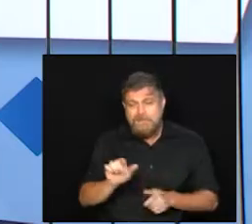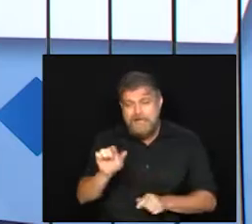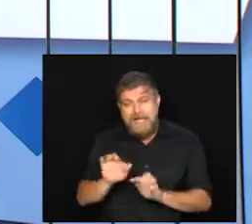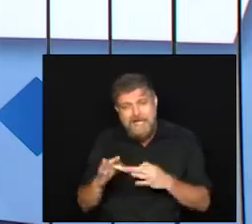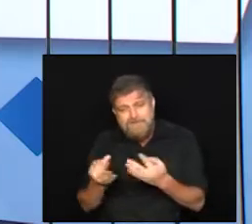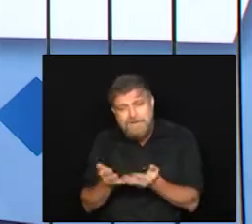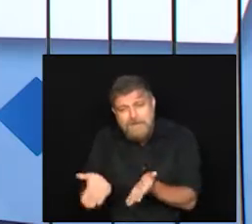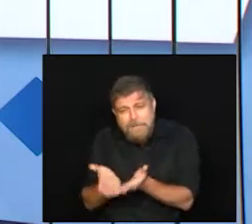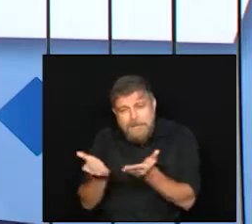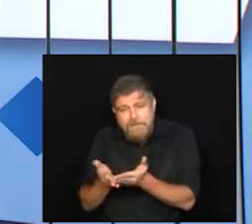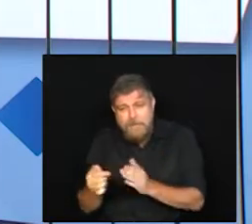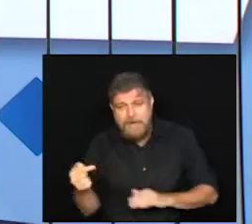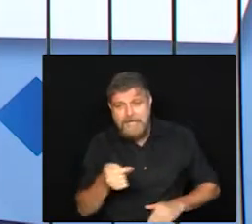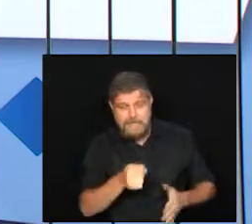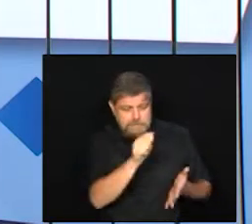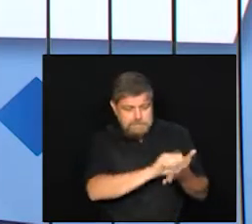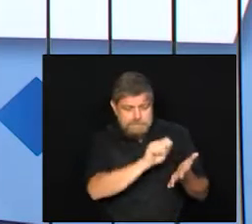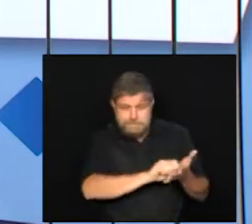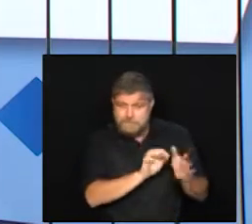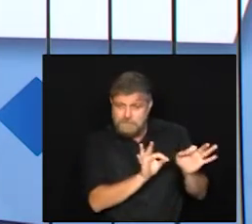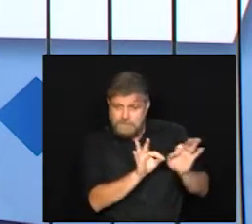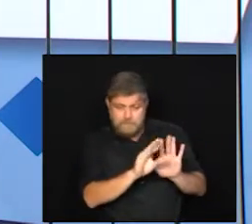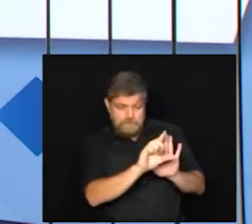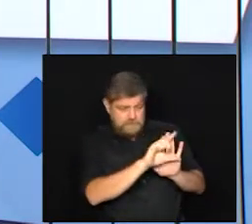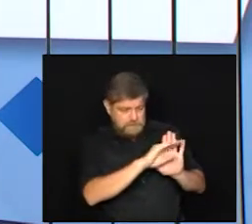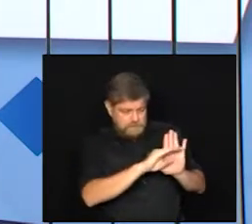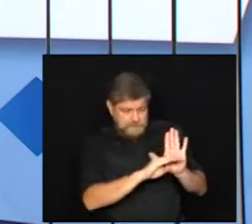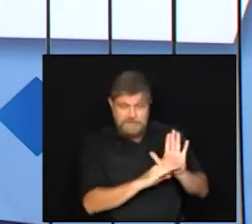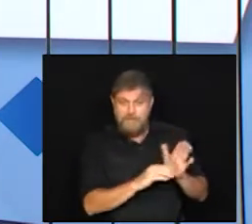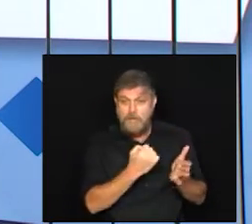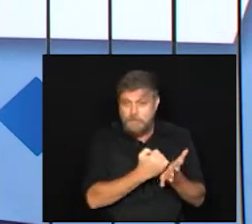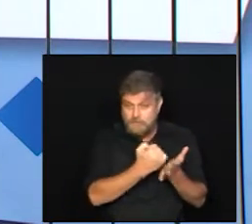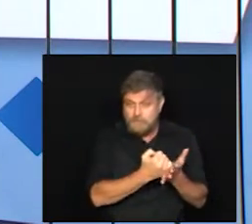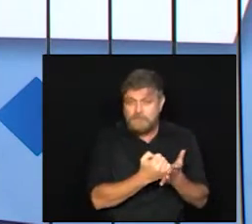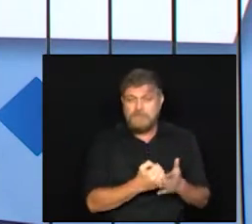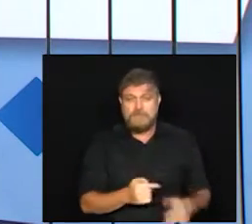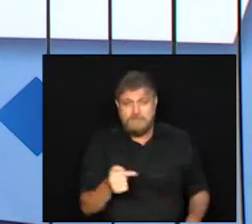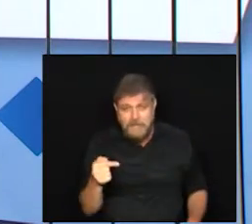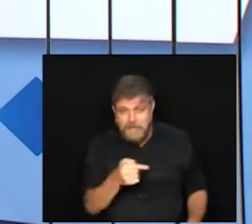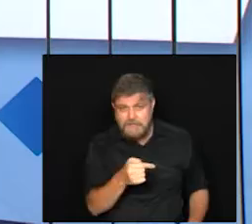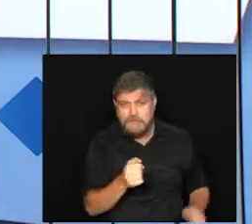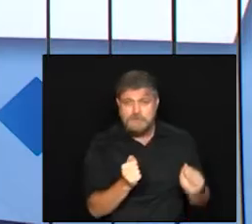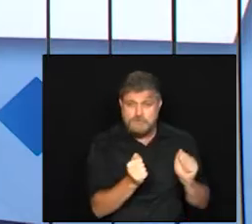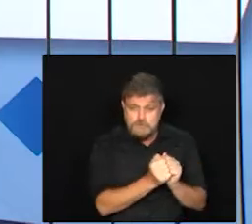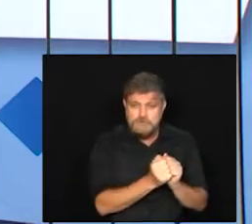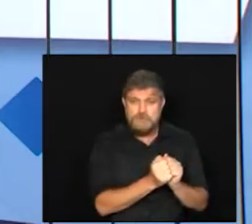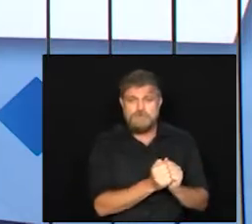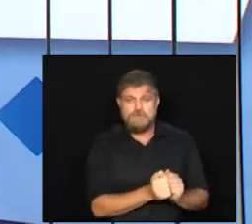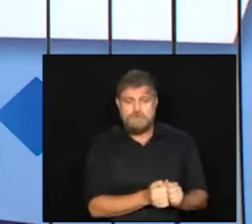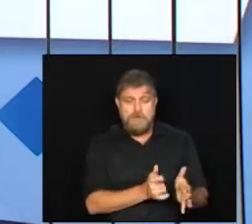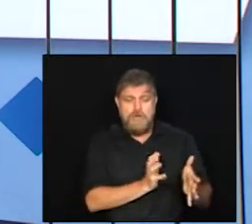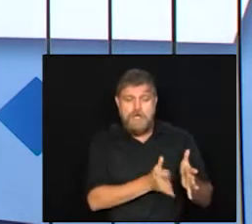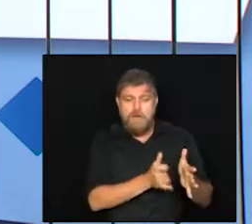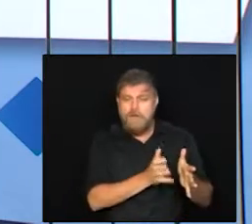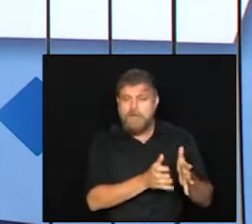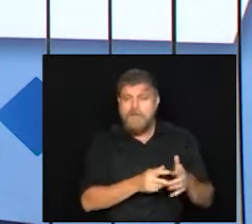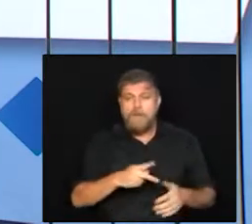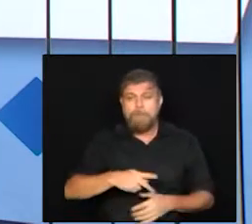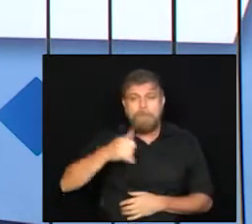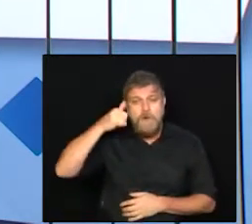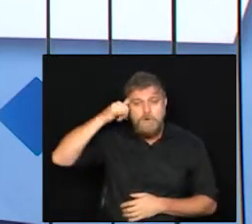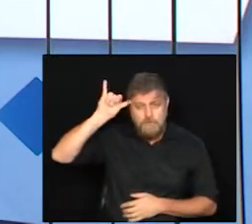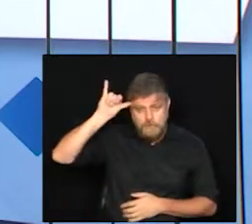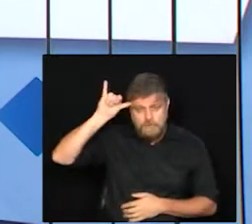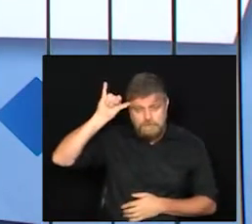uma das autoras do projeto de lei que foi protocolado aqui juntamente com o colega de bancada, o vereador